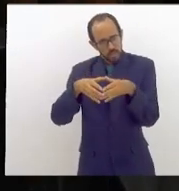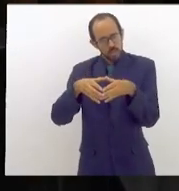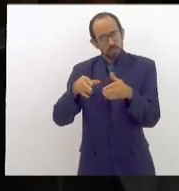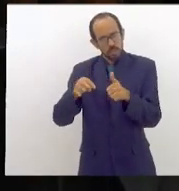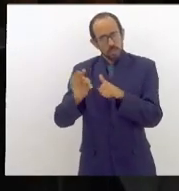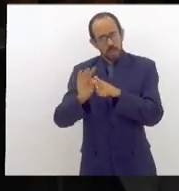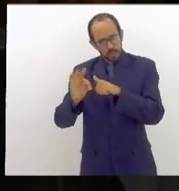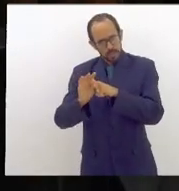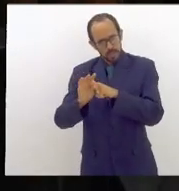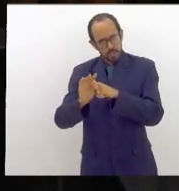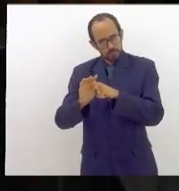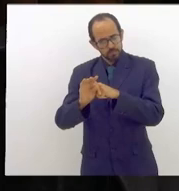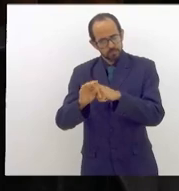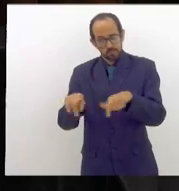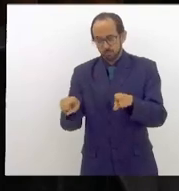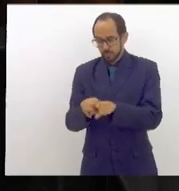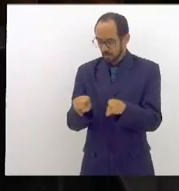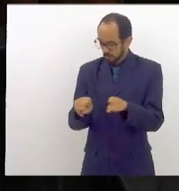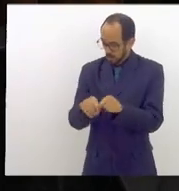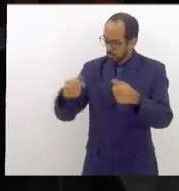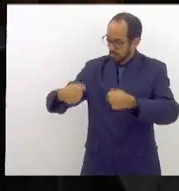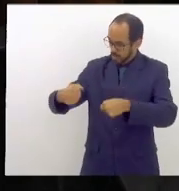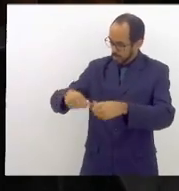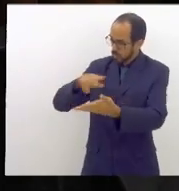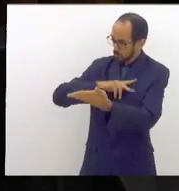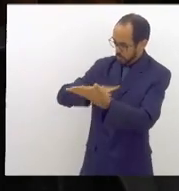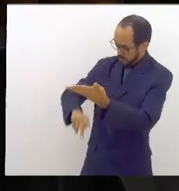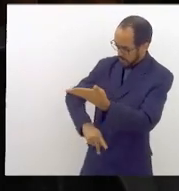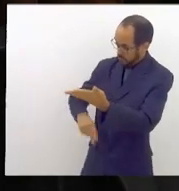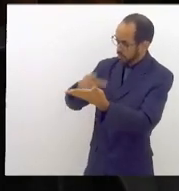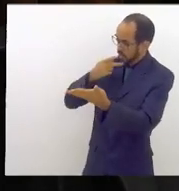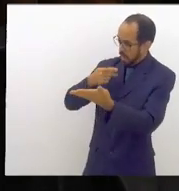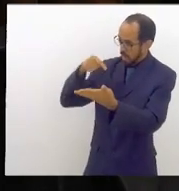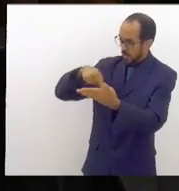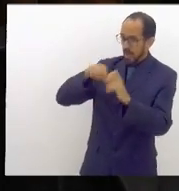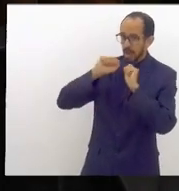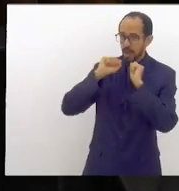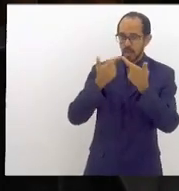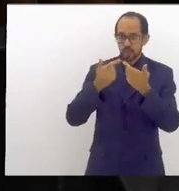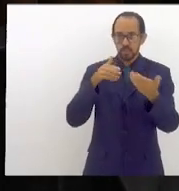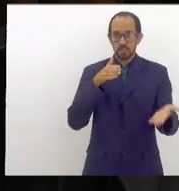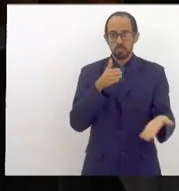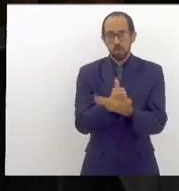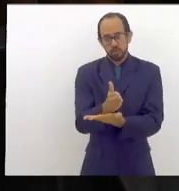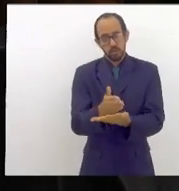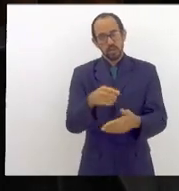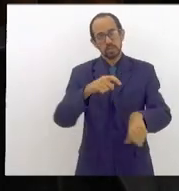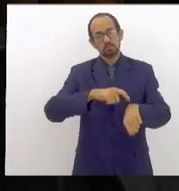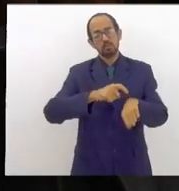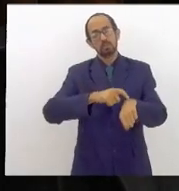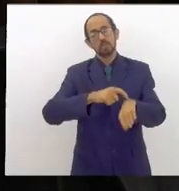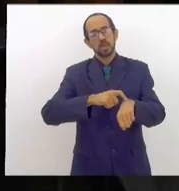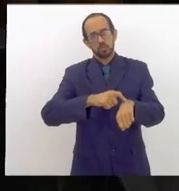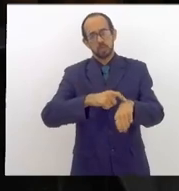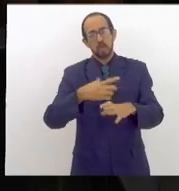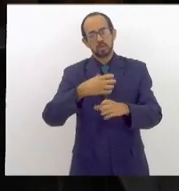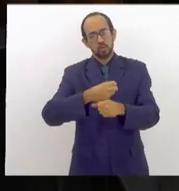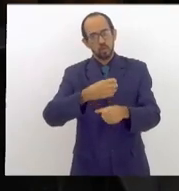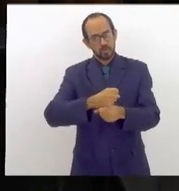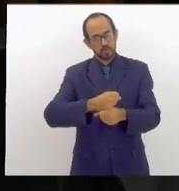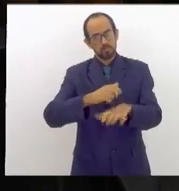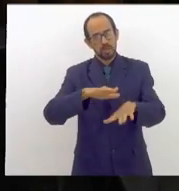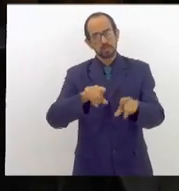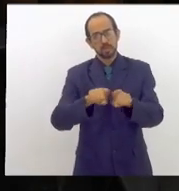não posso terminar essa fala senhor presidente dizendo que essa casa nesse momento está aprovando as contas mas também está aprovando o próximo